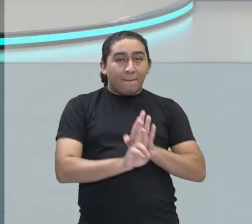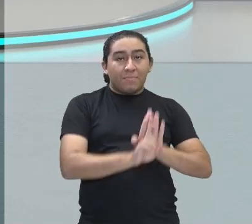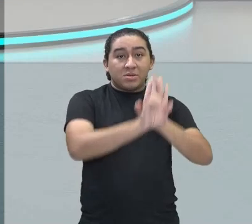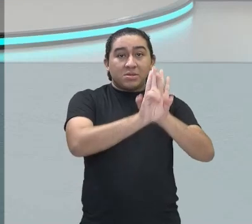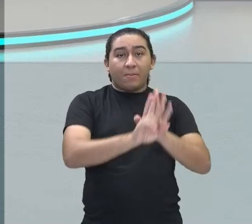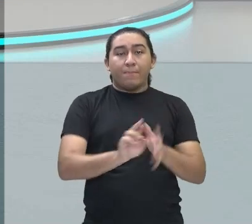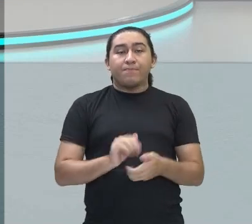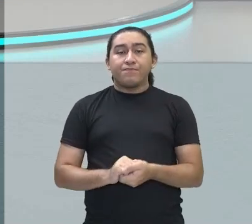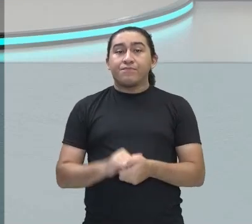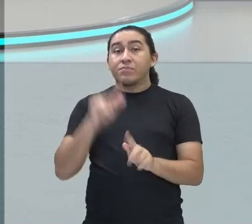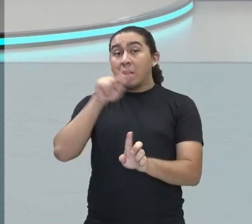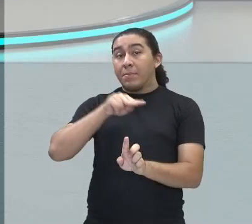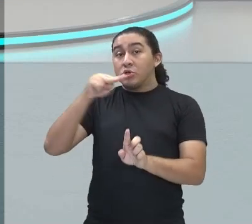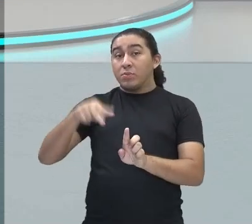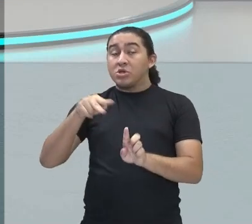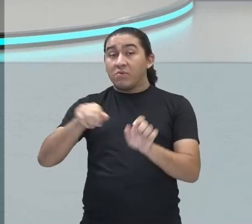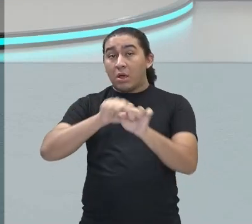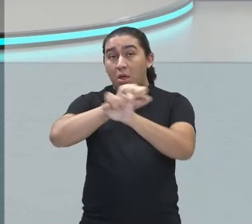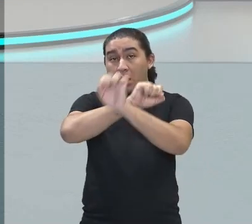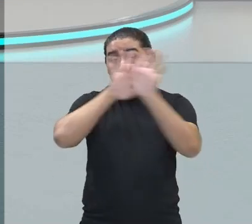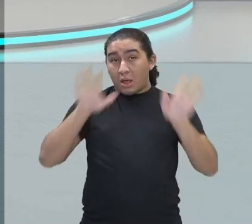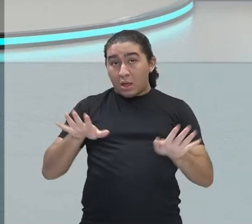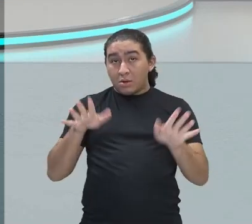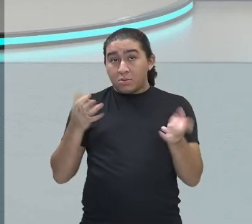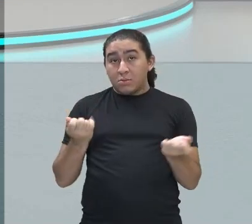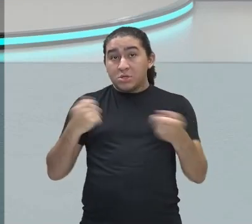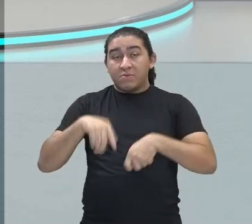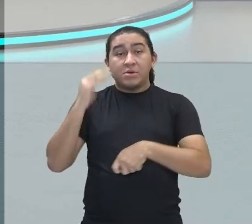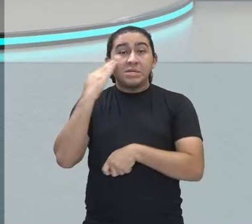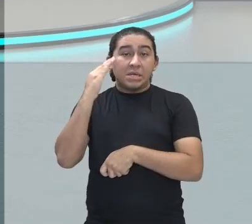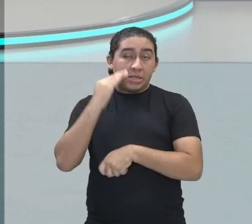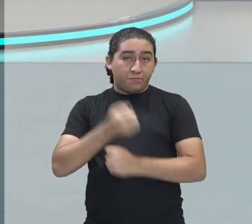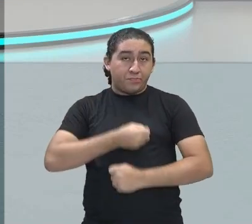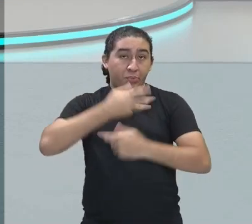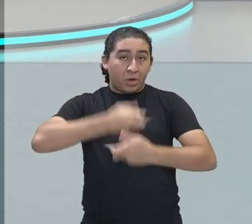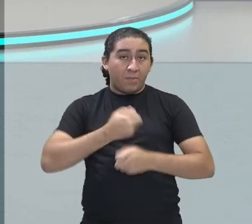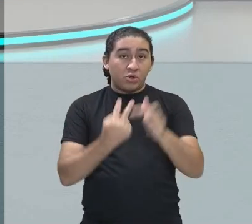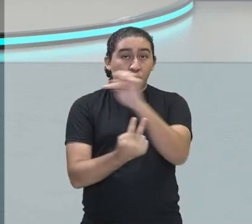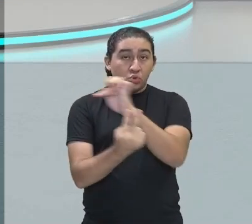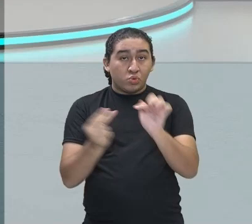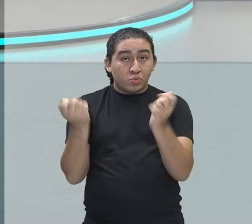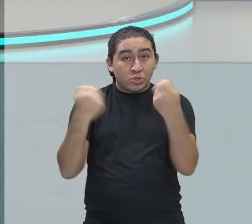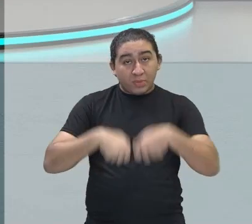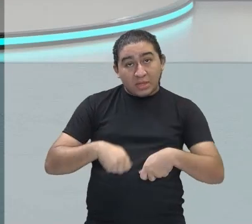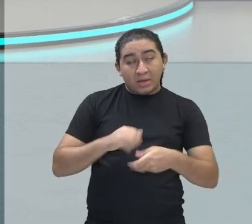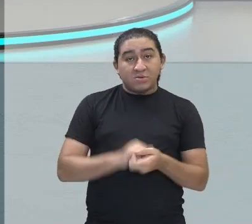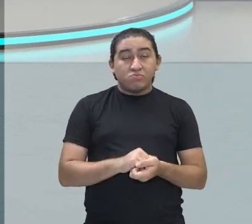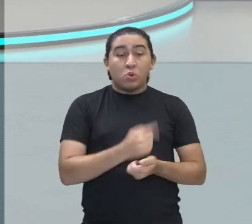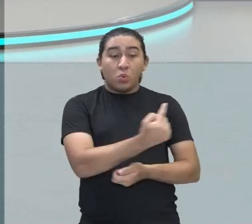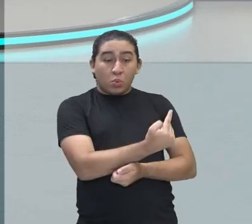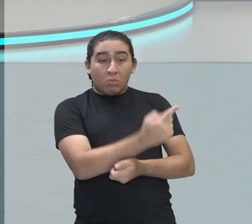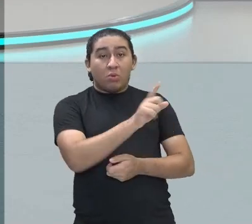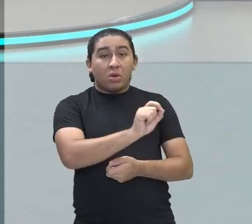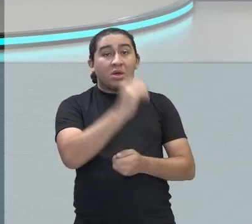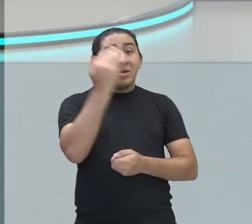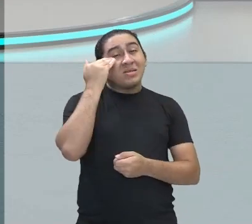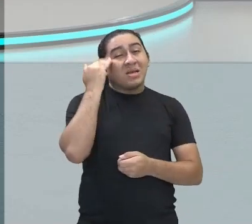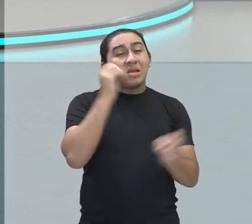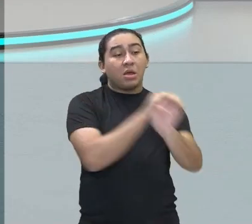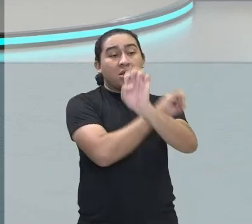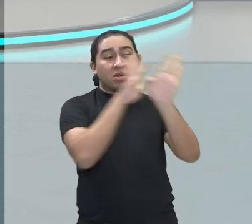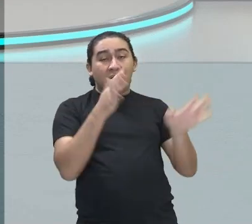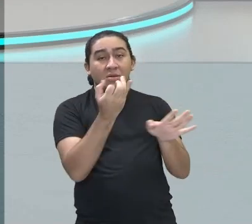Numa perspectiva mais ampla, é possível interpretar o poema de duas formas. Uma delas é entender que quando